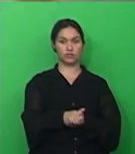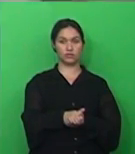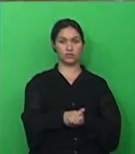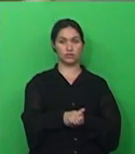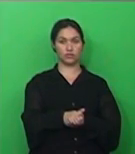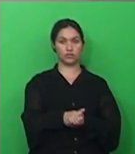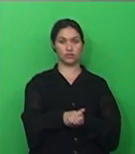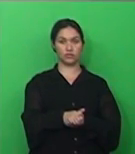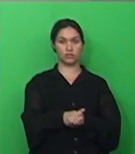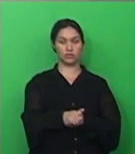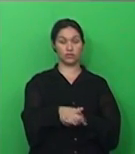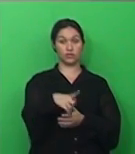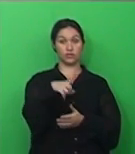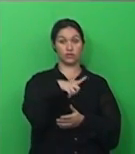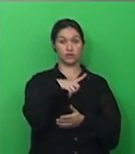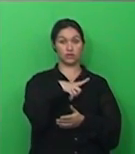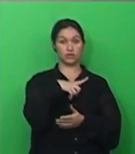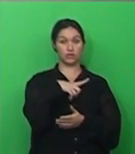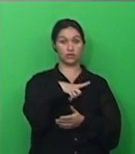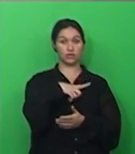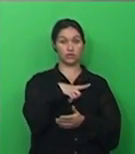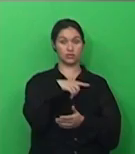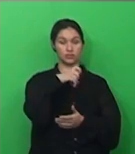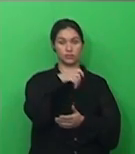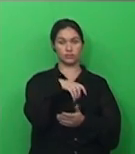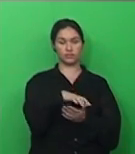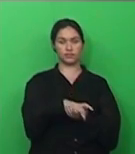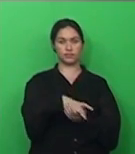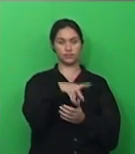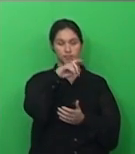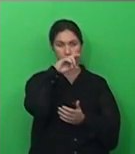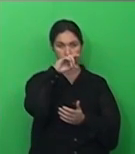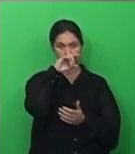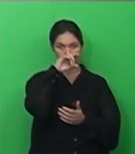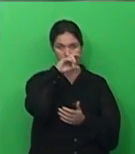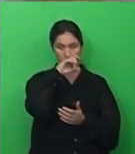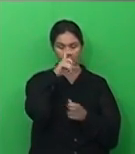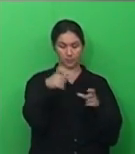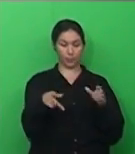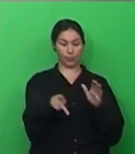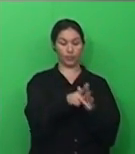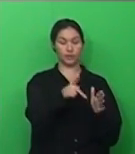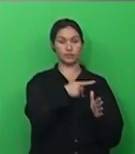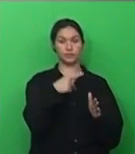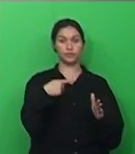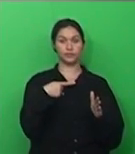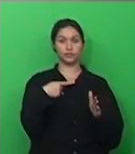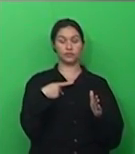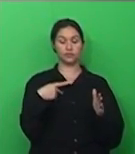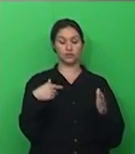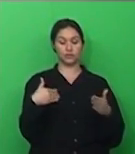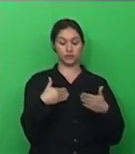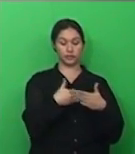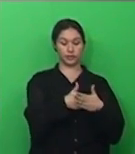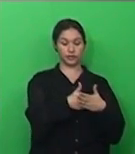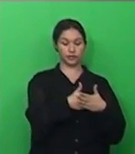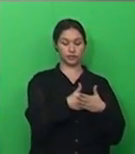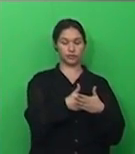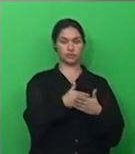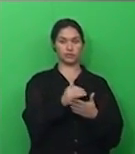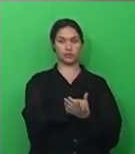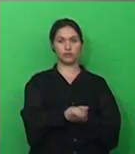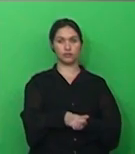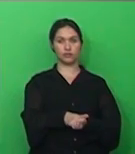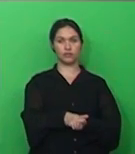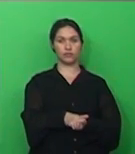do lado, nós temos posto de saúde com 500 metros. Tem técnico de enfermagem, enfermeiro, médico. Mas todo mundo quer o posto de saúde do lado da casa, mas não tem